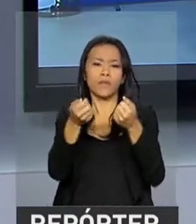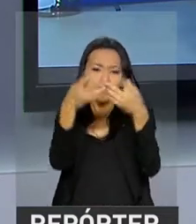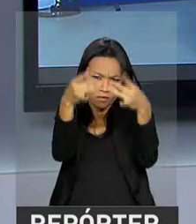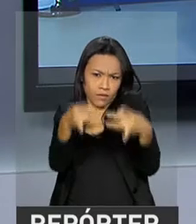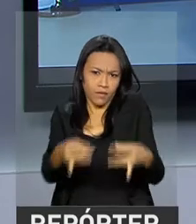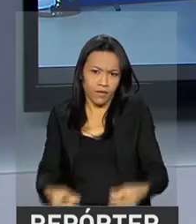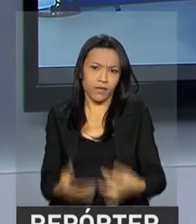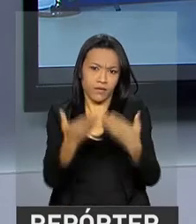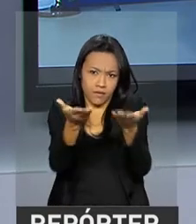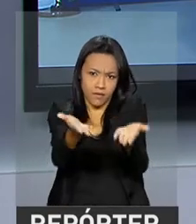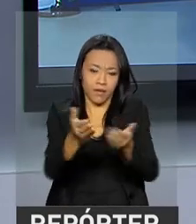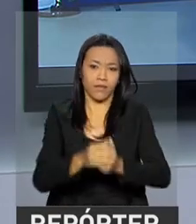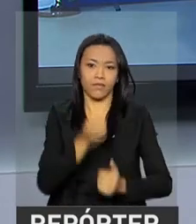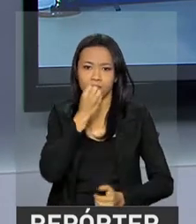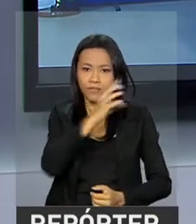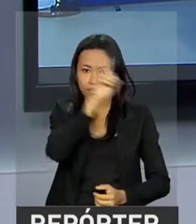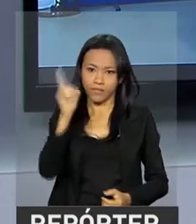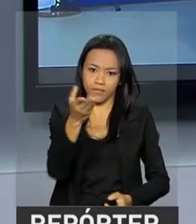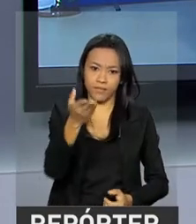gente. Bom dia, João.